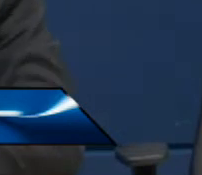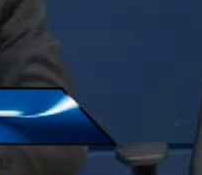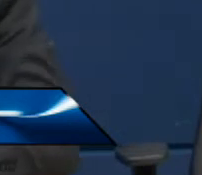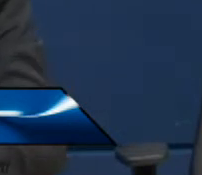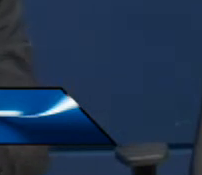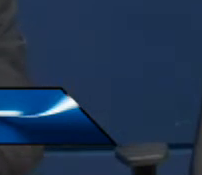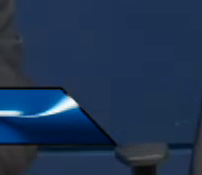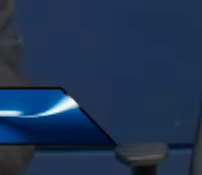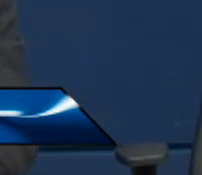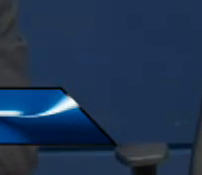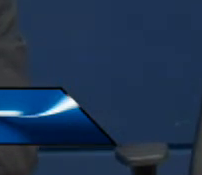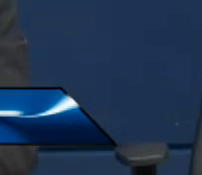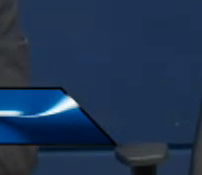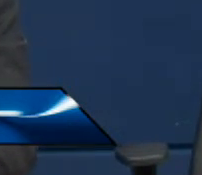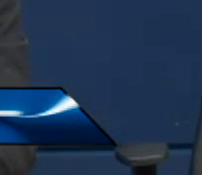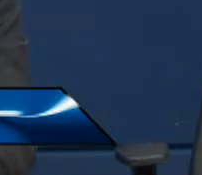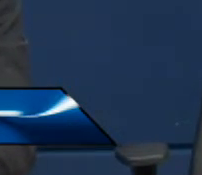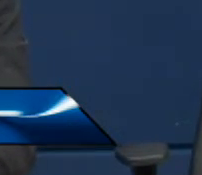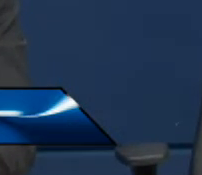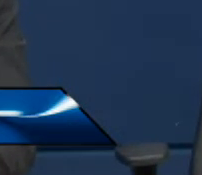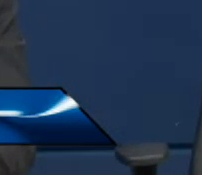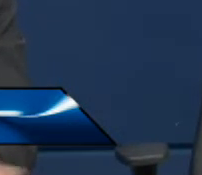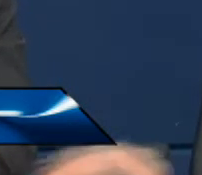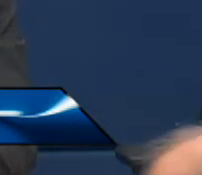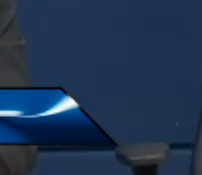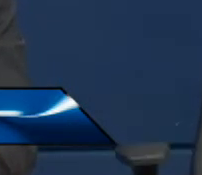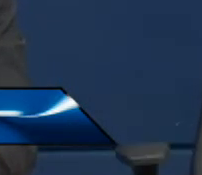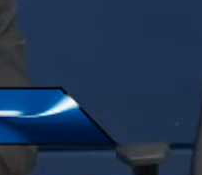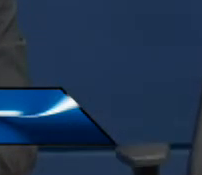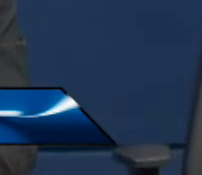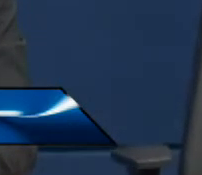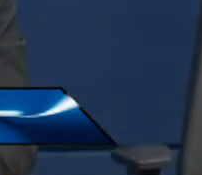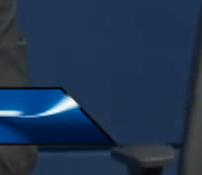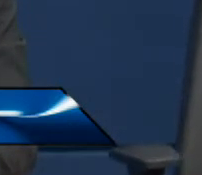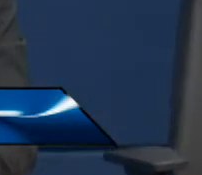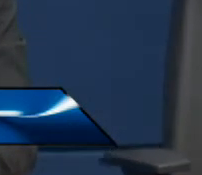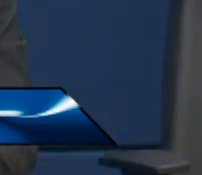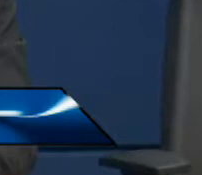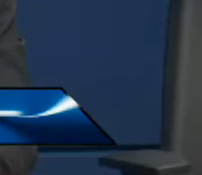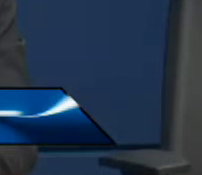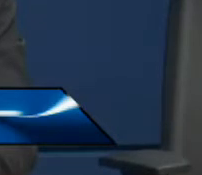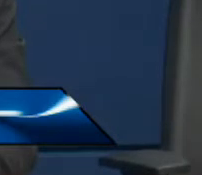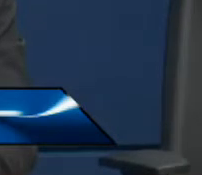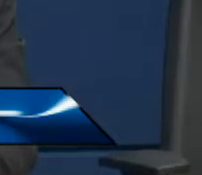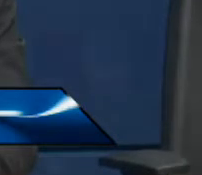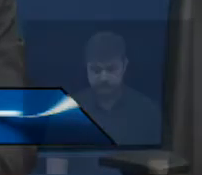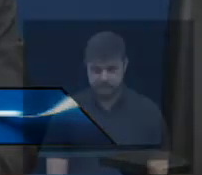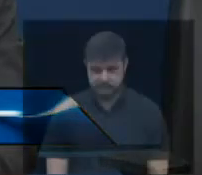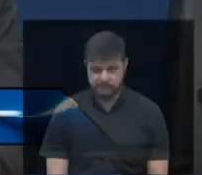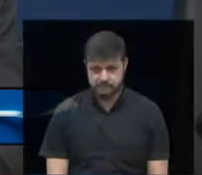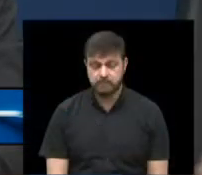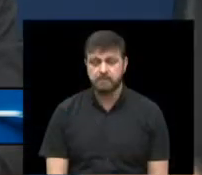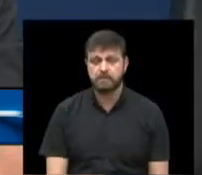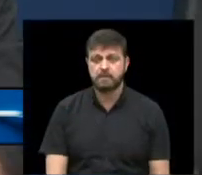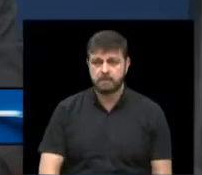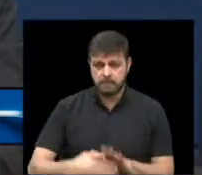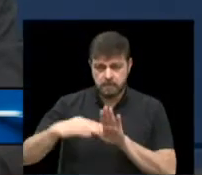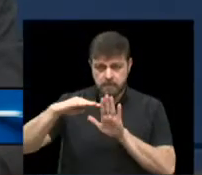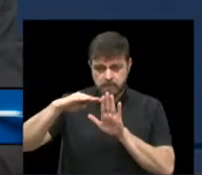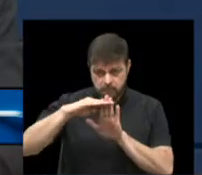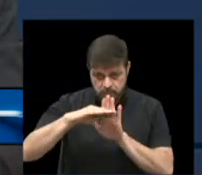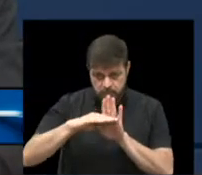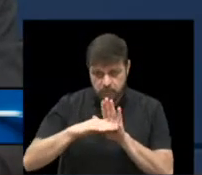1823/2017, devidamente aprovado, o item 1. Segunda discussão e votação do projeto de lei